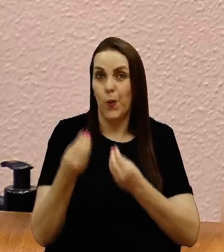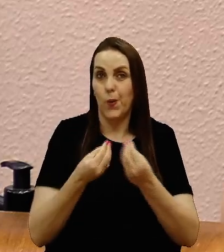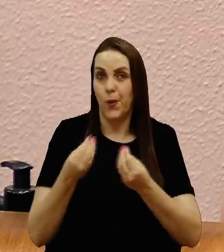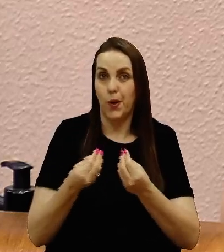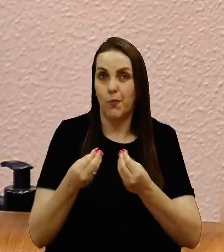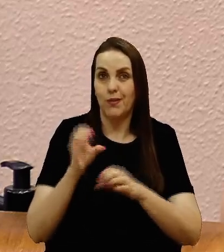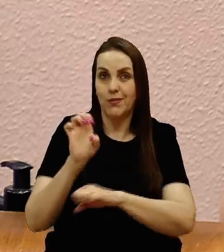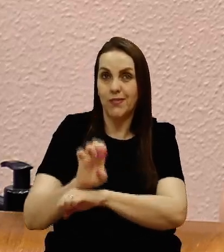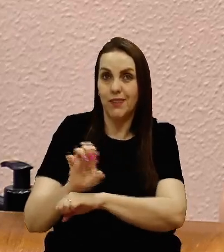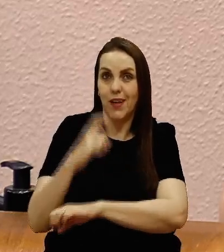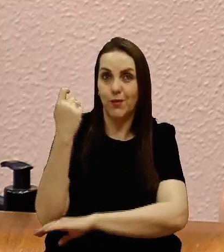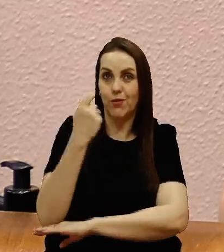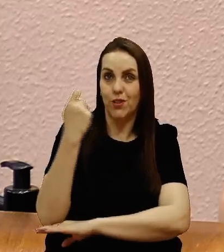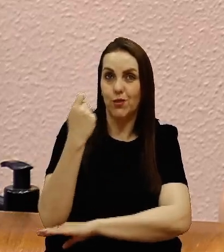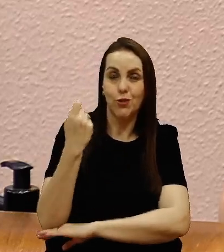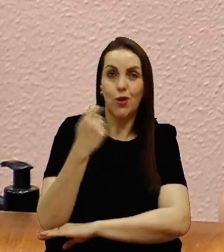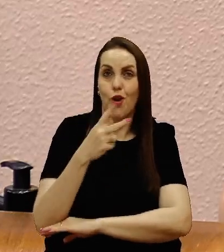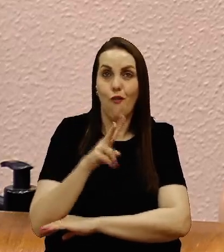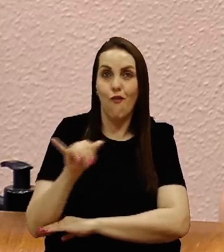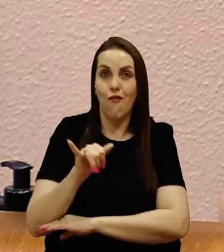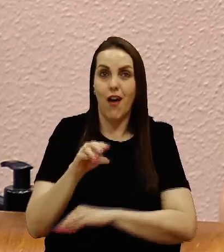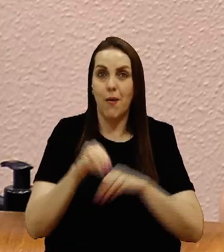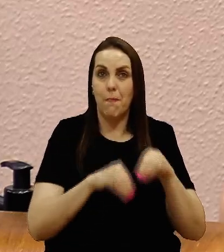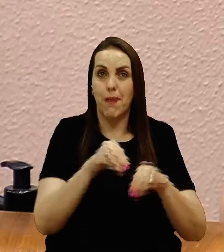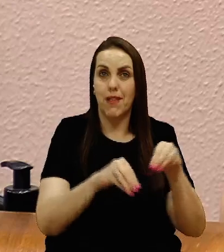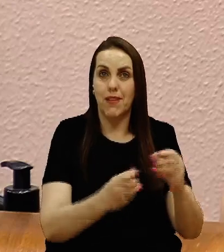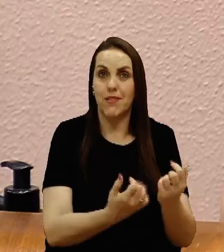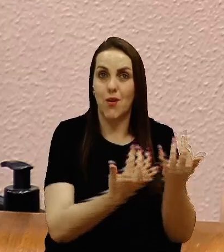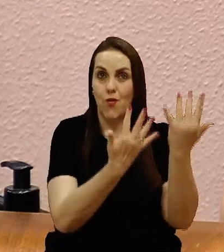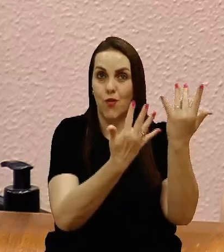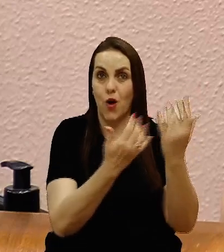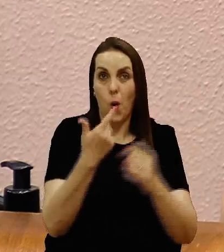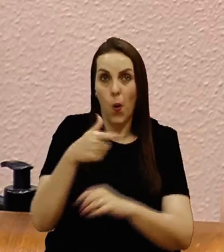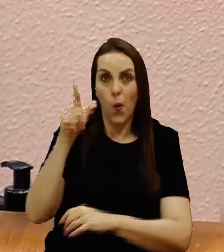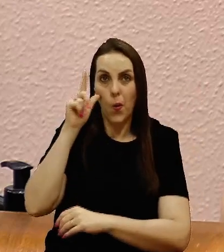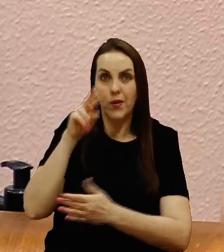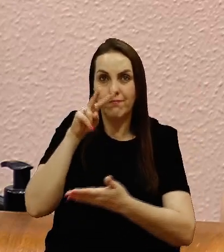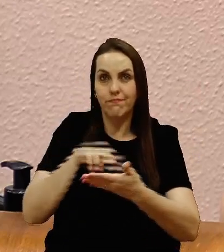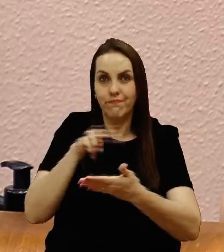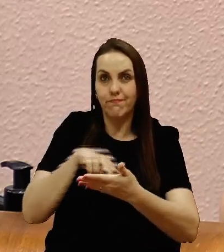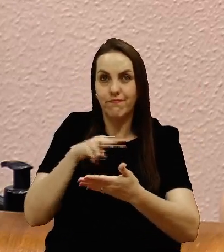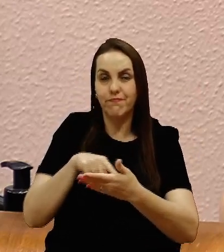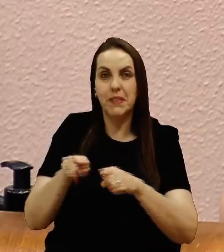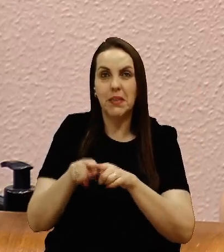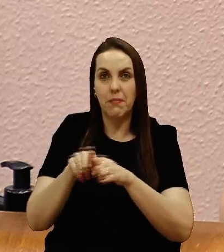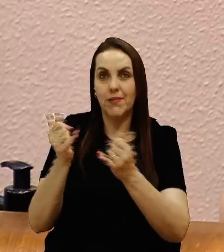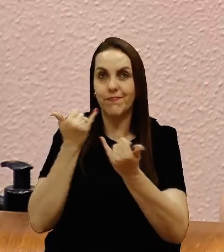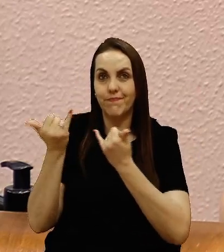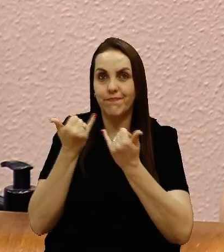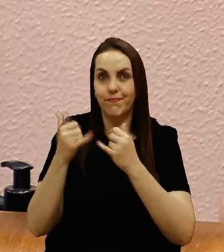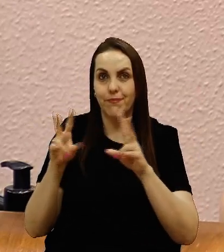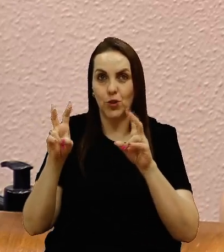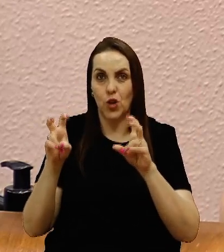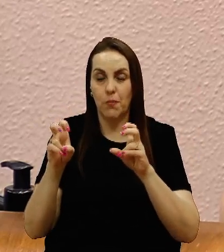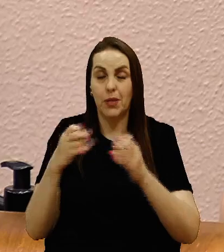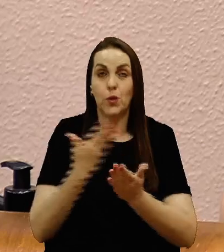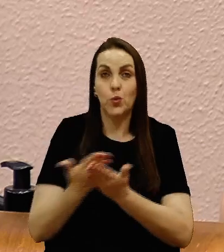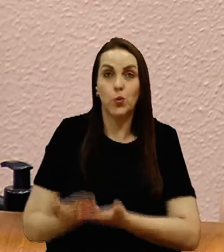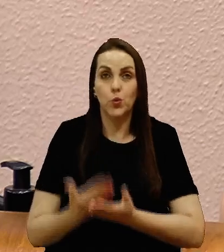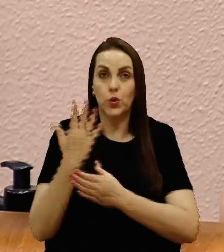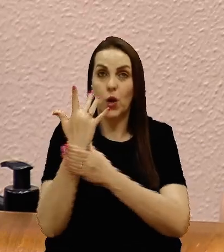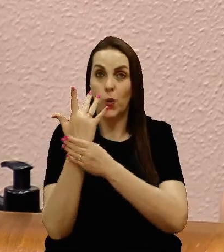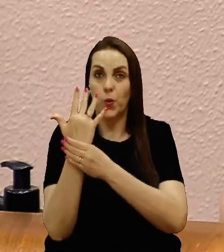a gente não vai mais ter plantação. Vereador Libardi, ontem eu estava lendo algumas matérias sobre isso, e o estudo da URGS apresenta que o sul do país vai